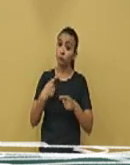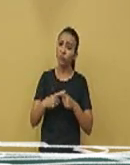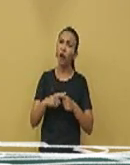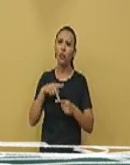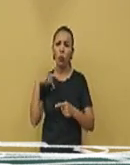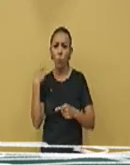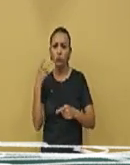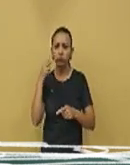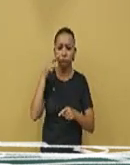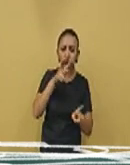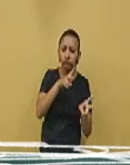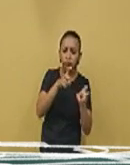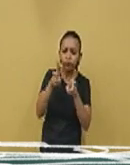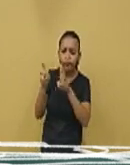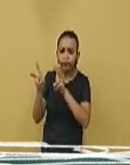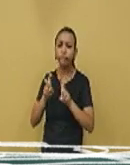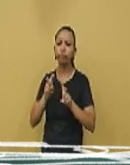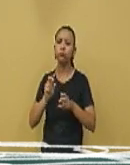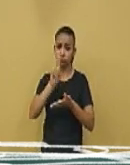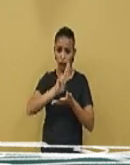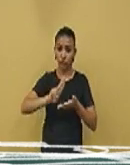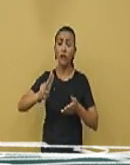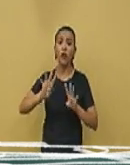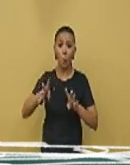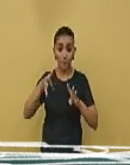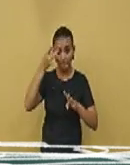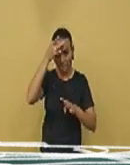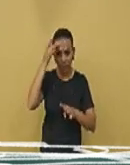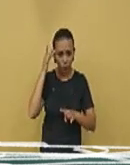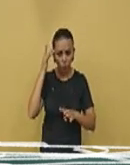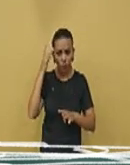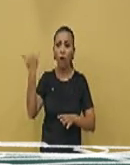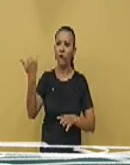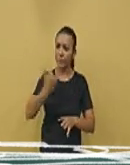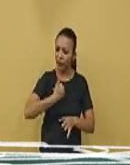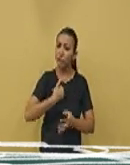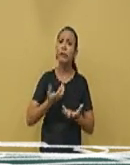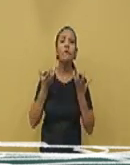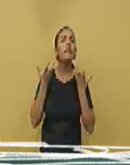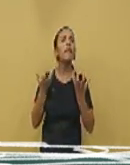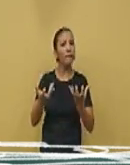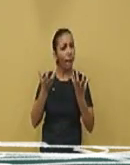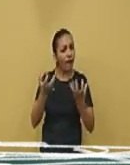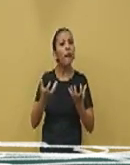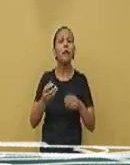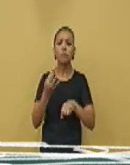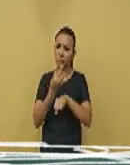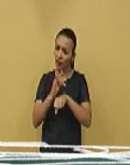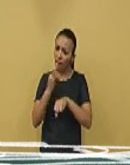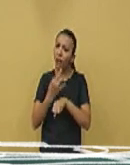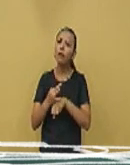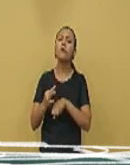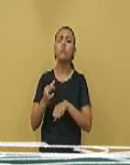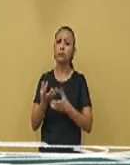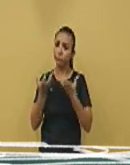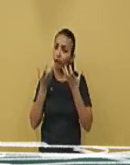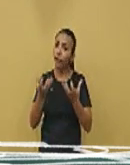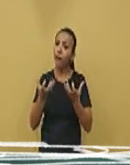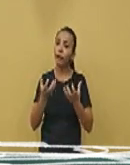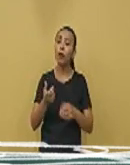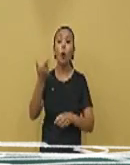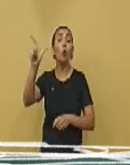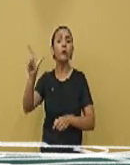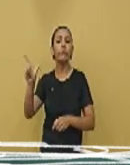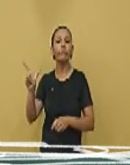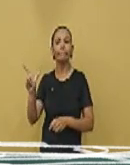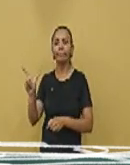andanças pela universidade, nós ouvimos pessoas favoráveis ao ponto eletrônico, técnicos e técnicas, e técnicos e